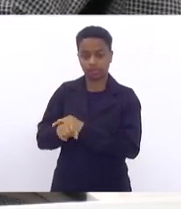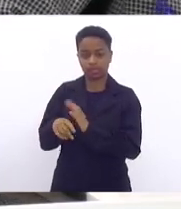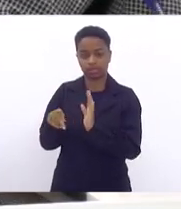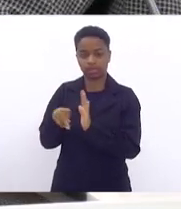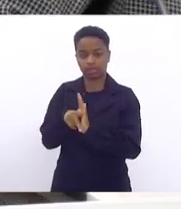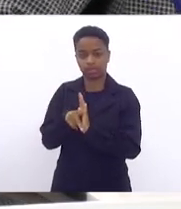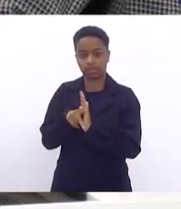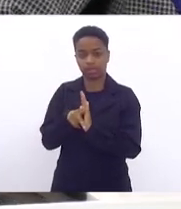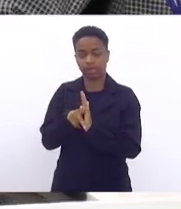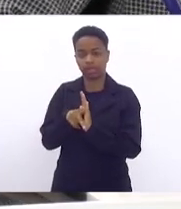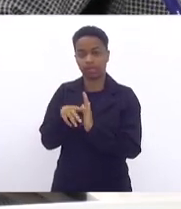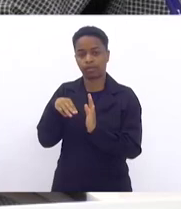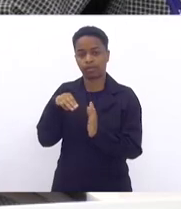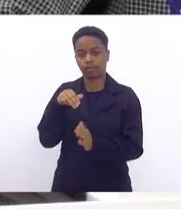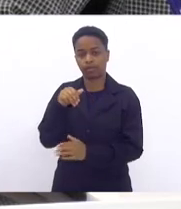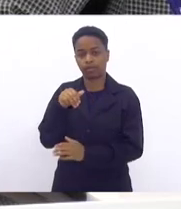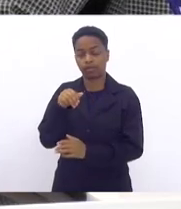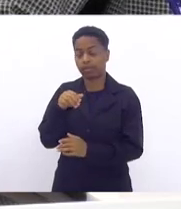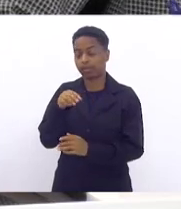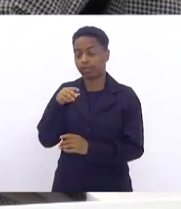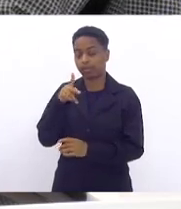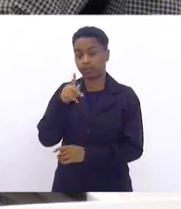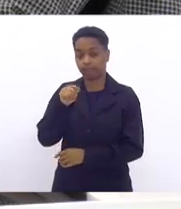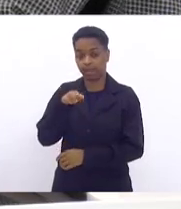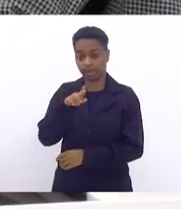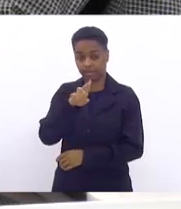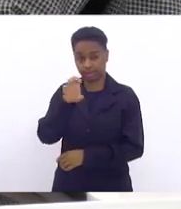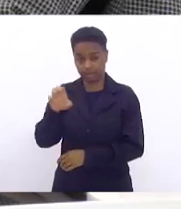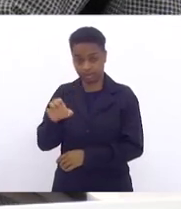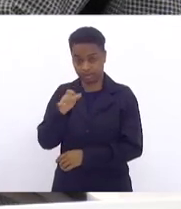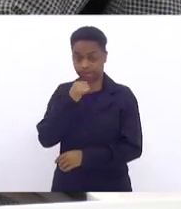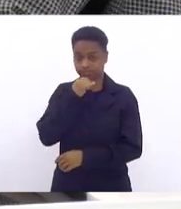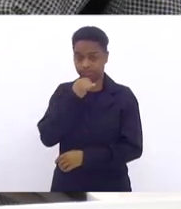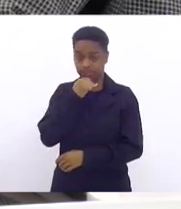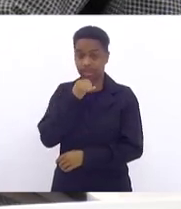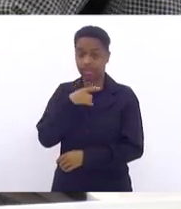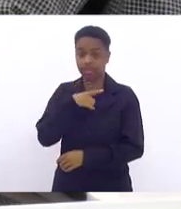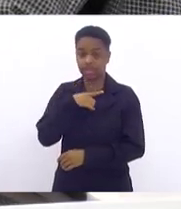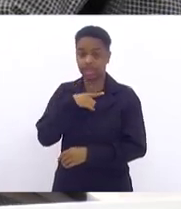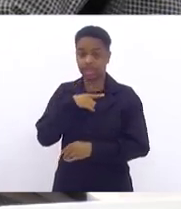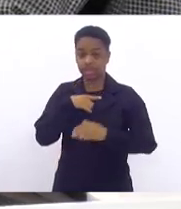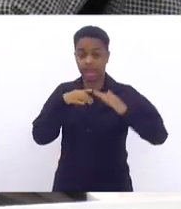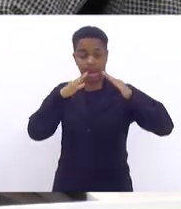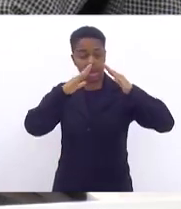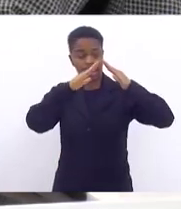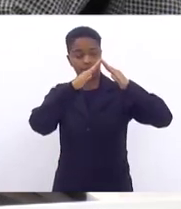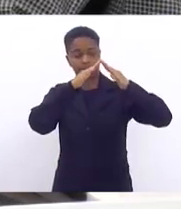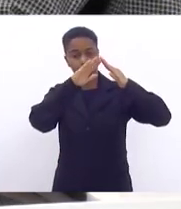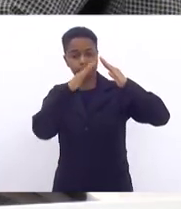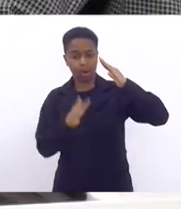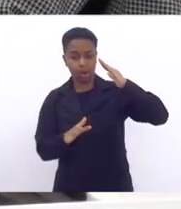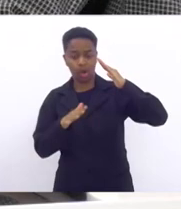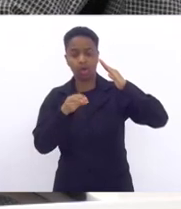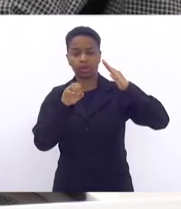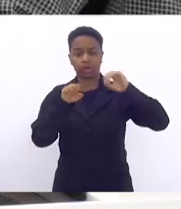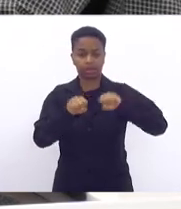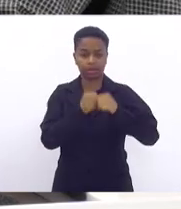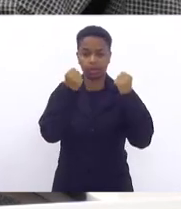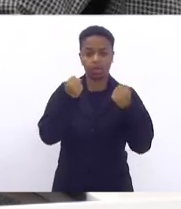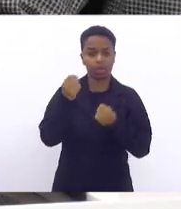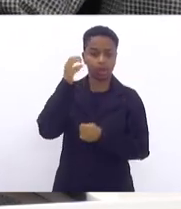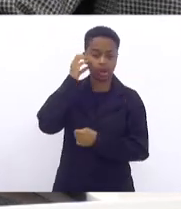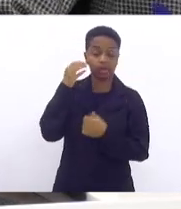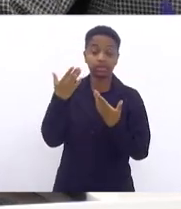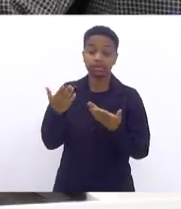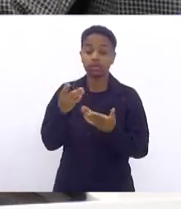aí, cada parque tinha um problema tipo o seguinte: afundou o telhado, quebrou o rádio, imagina fazer isso. Então, a